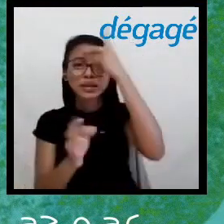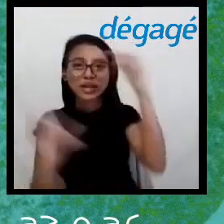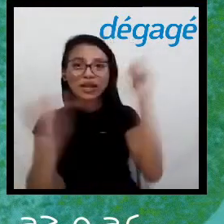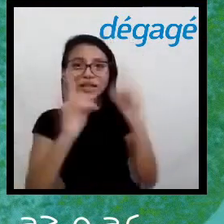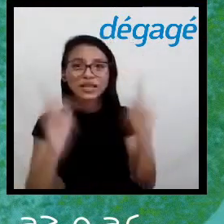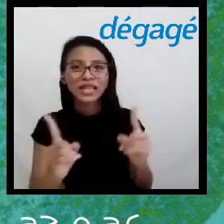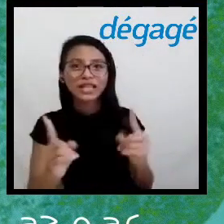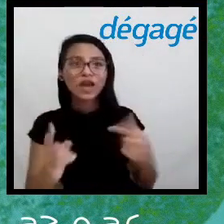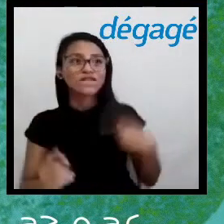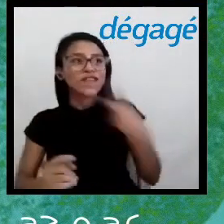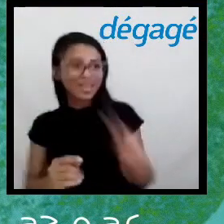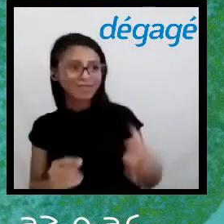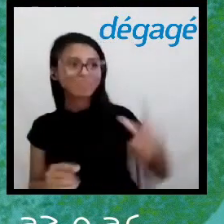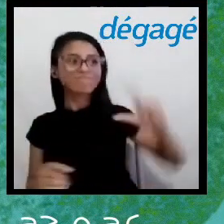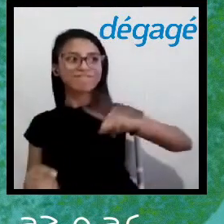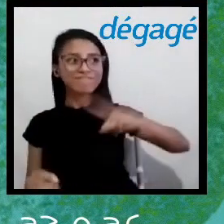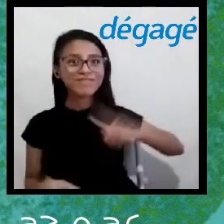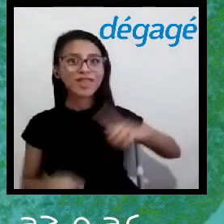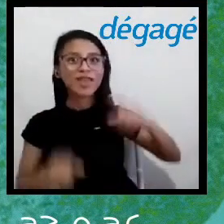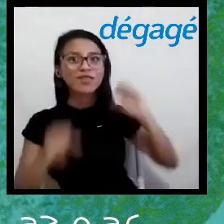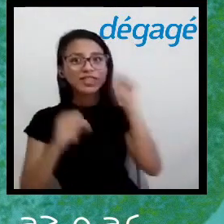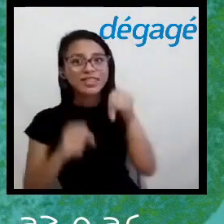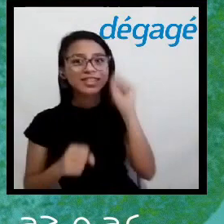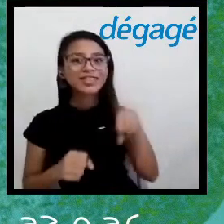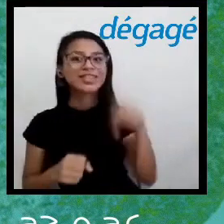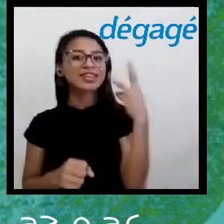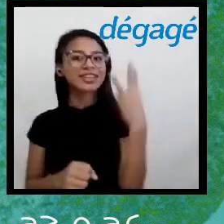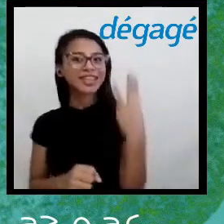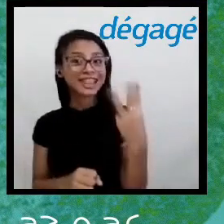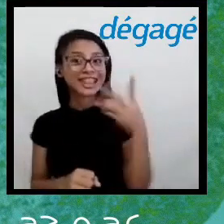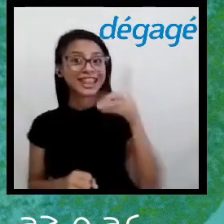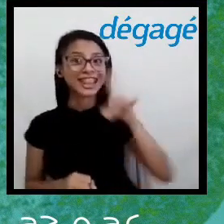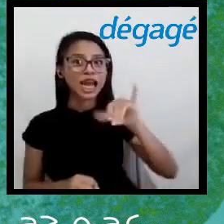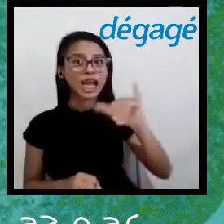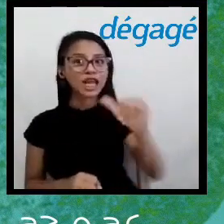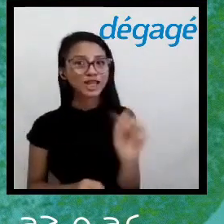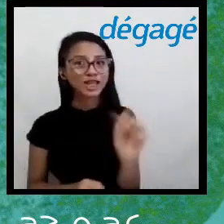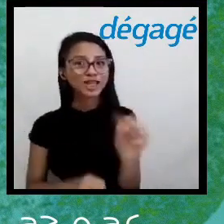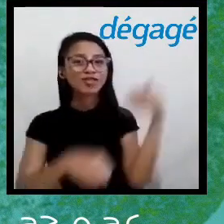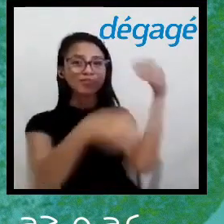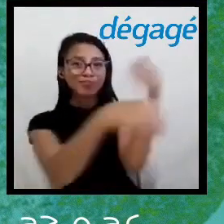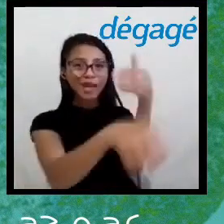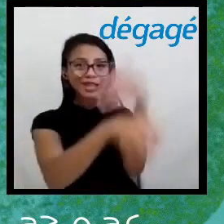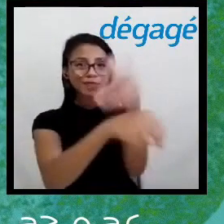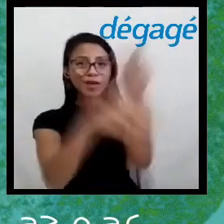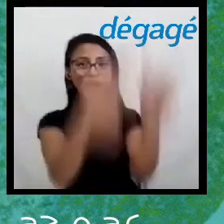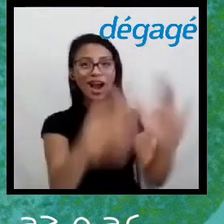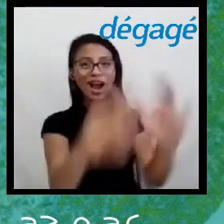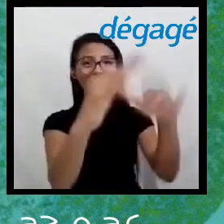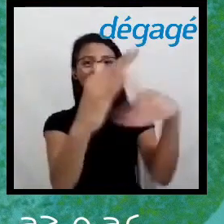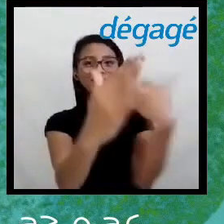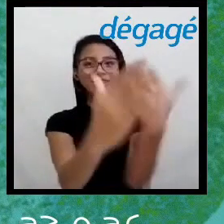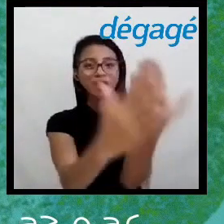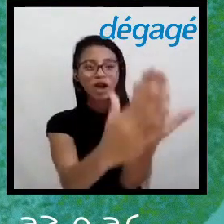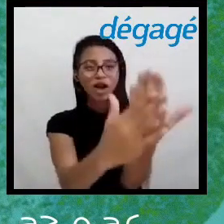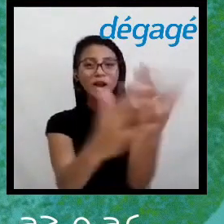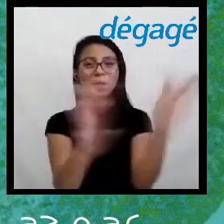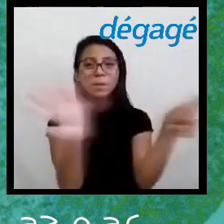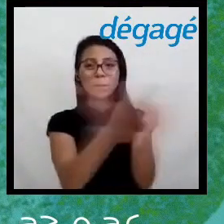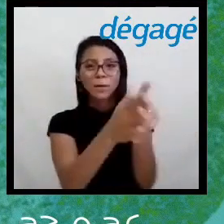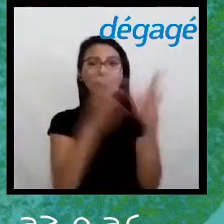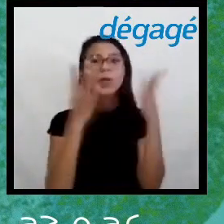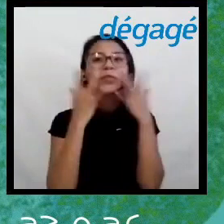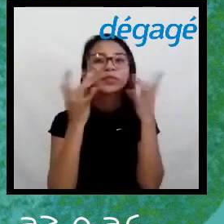Clara Machado, a gente tem agora vai ter que nascer esse projeto. E aí foi isso, a gente foi para minha casa, comprou umas cervejas